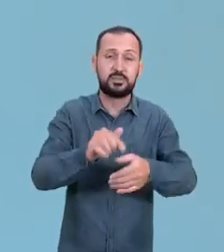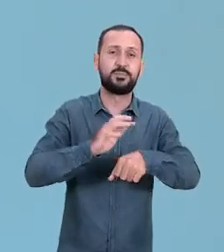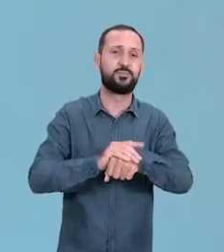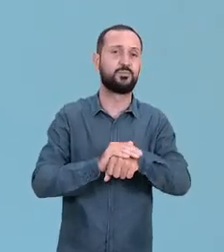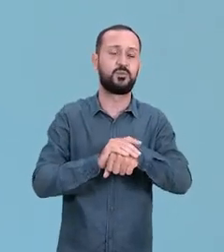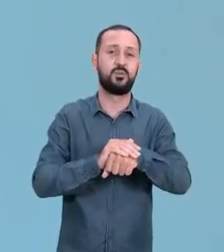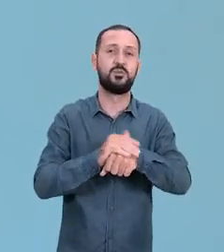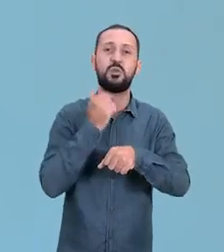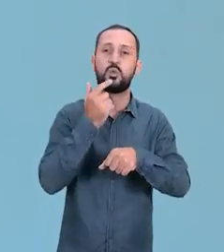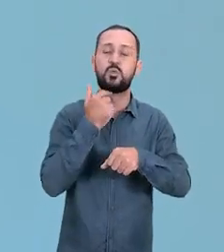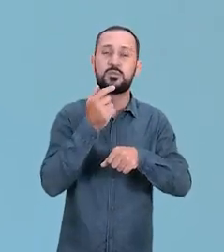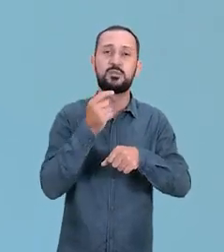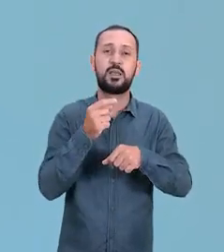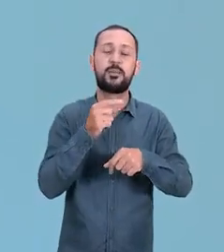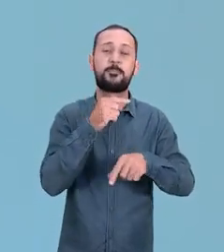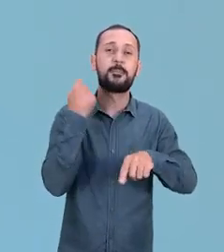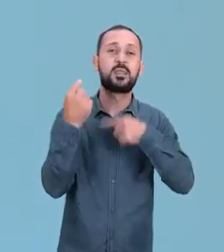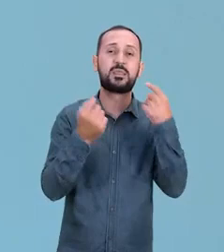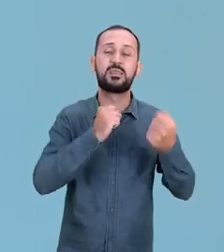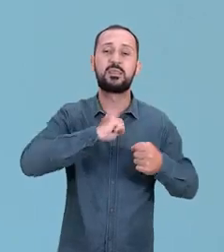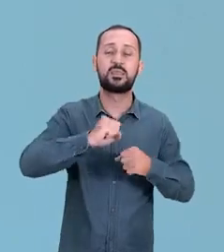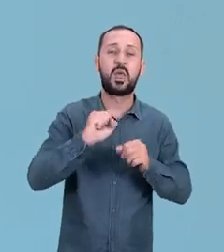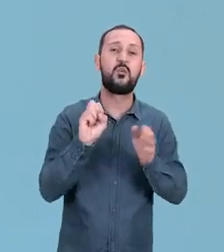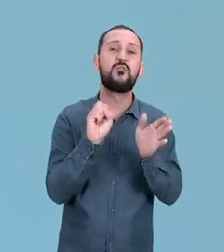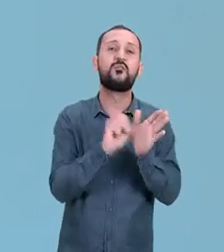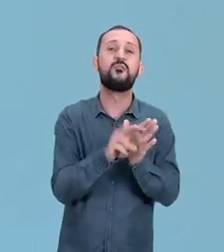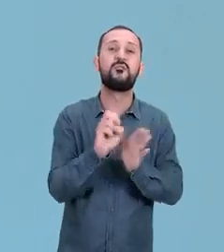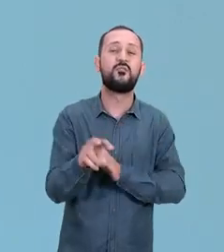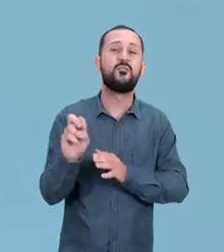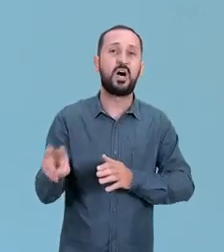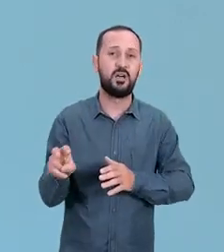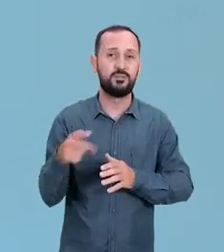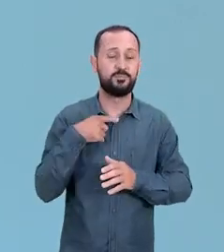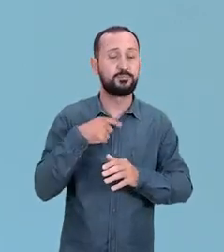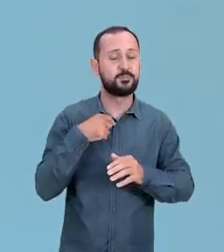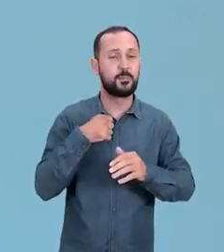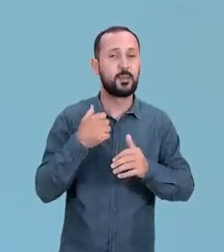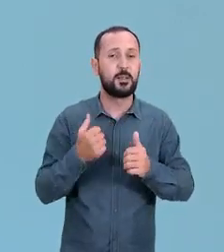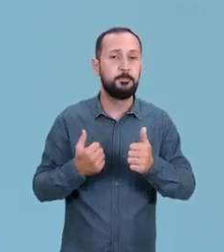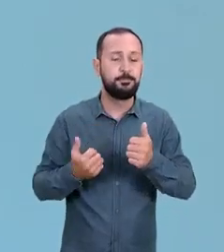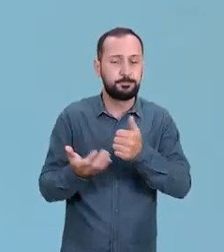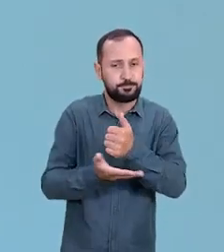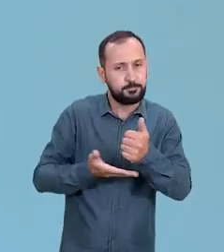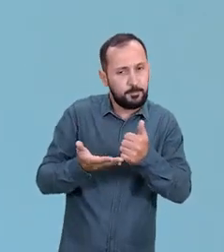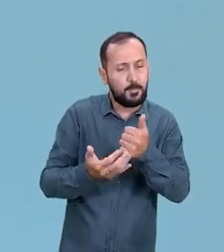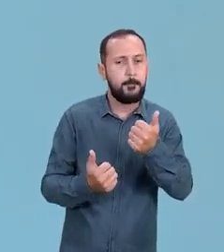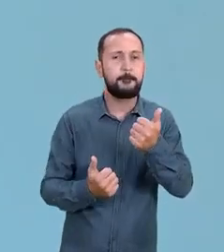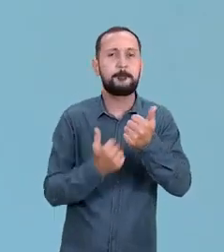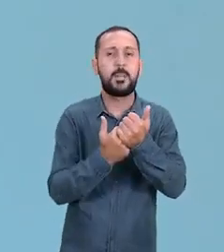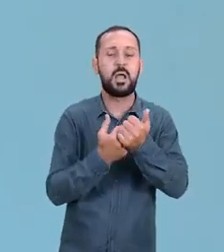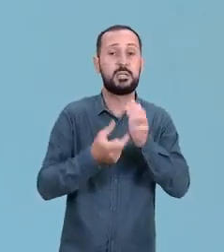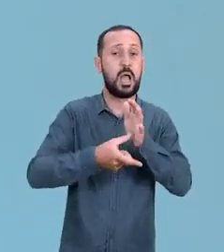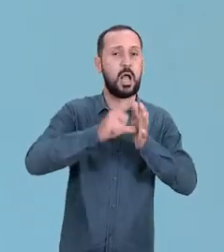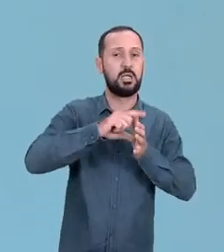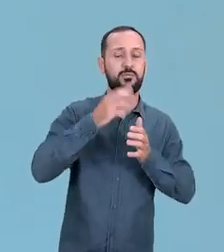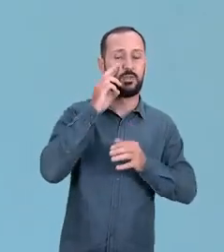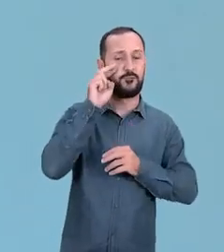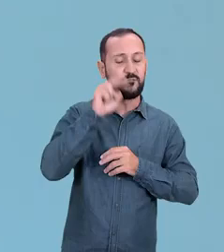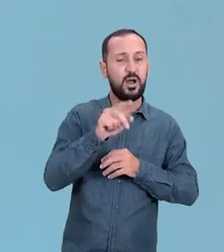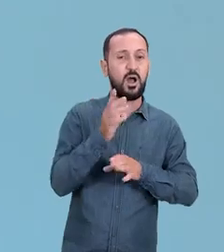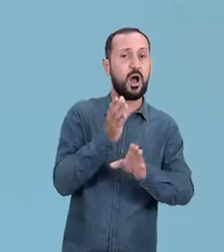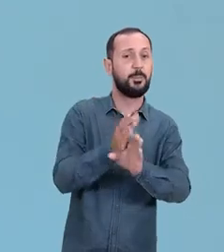doença, você não consegue matar o vírus. Você tem que dar estrutura de sustentação, né, para as pessoas, fazer um diagnóstico